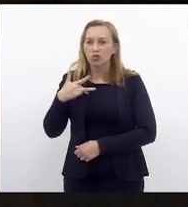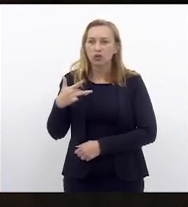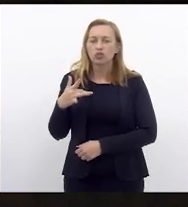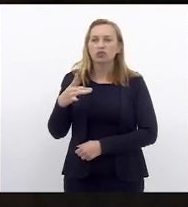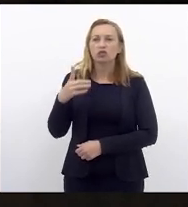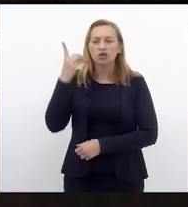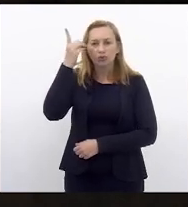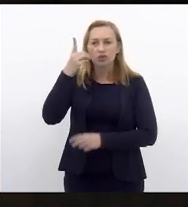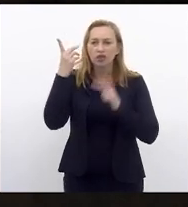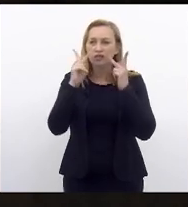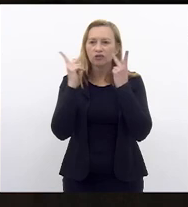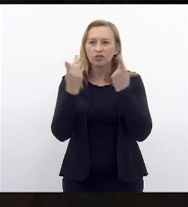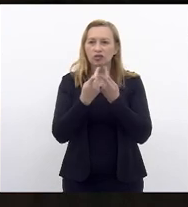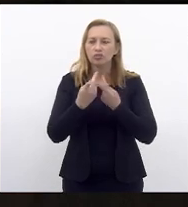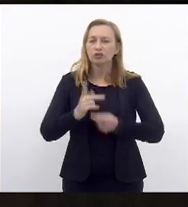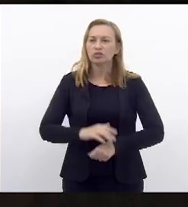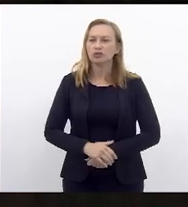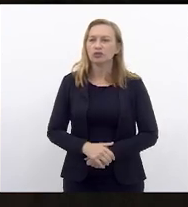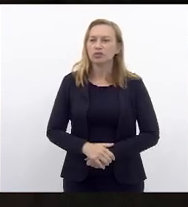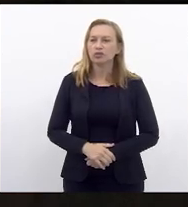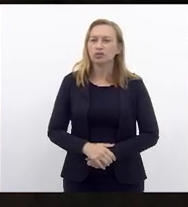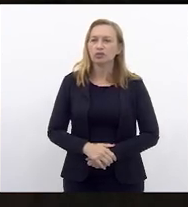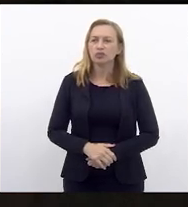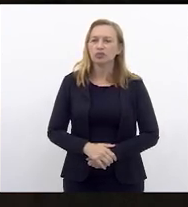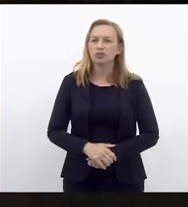Deputado Vando Família.